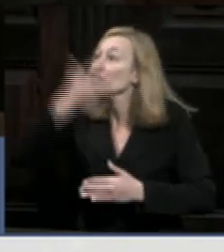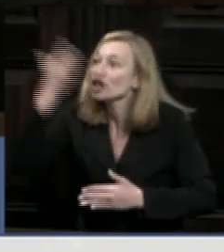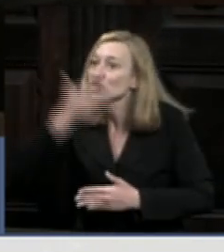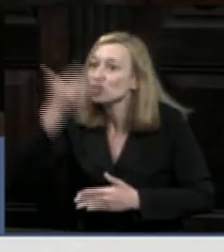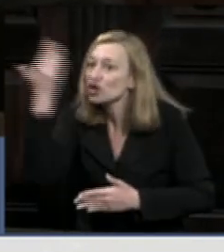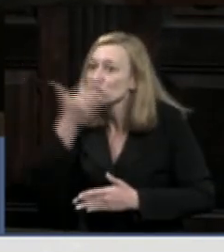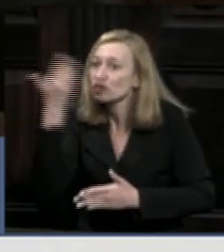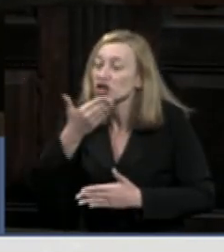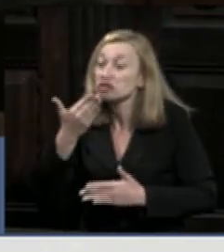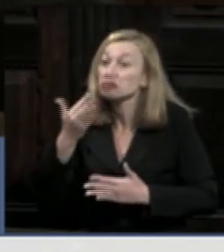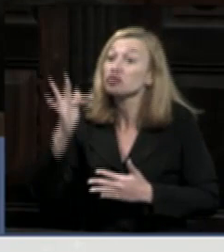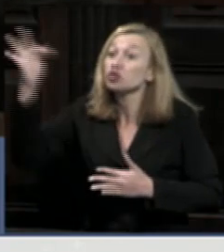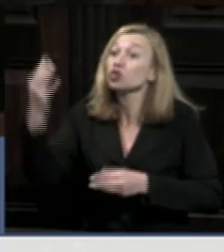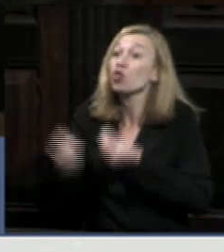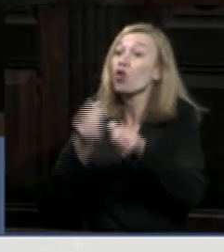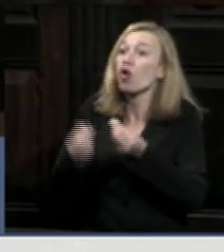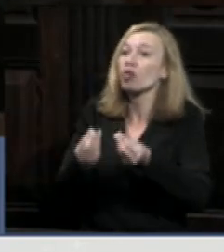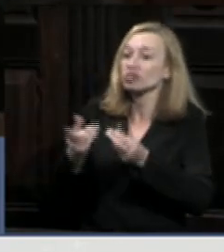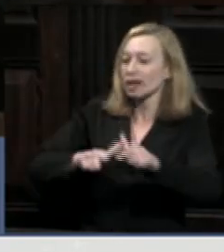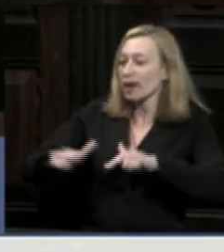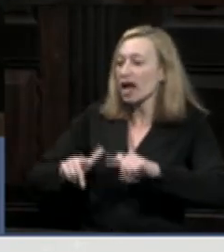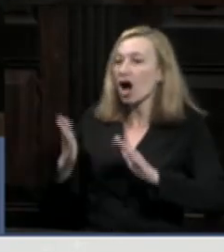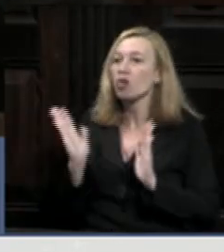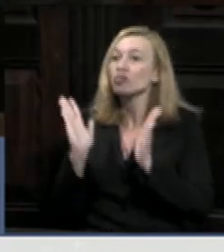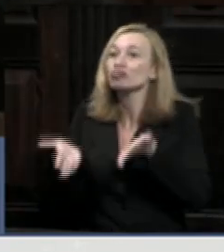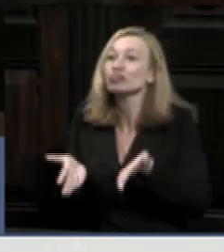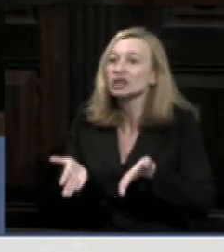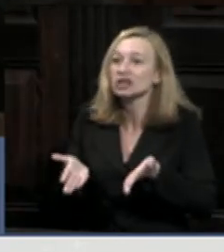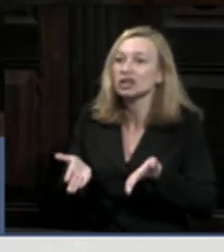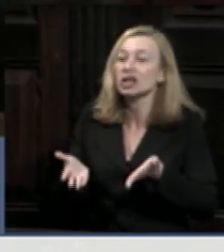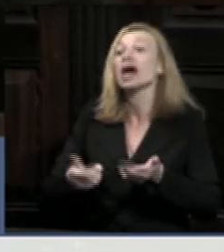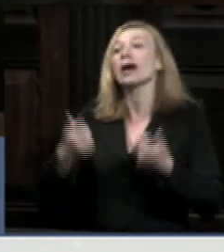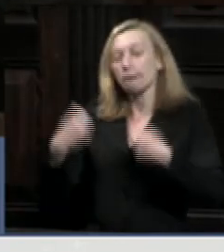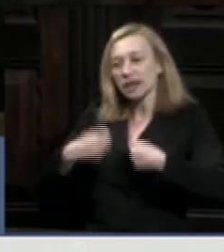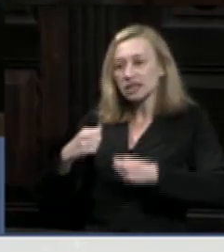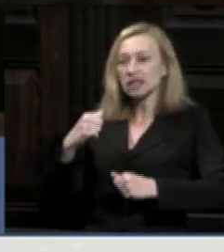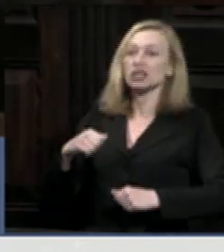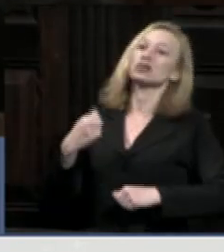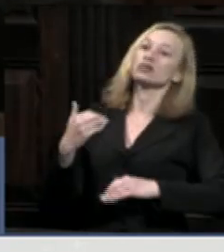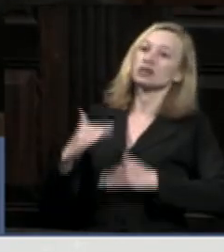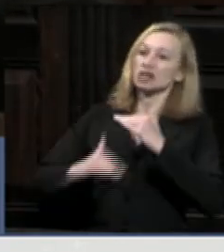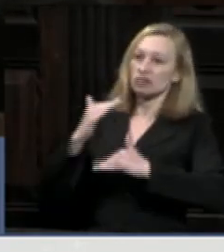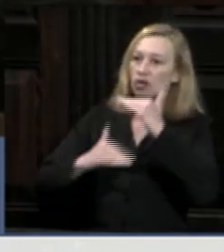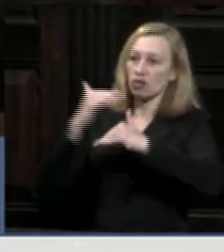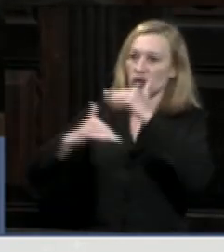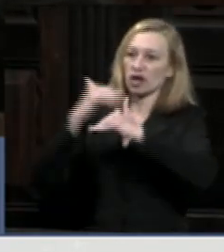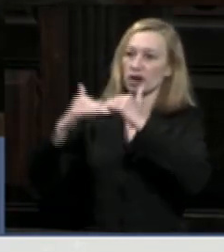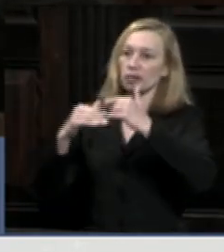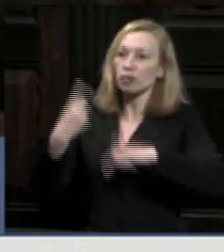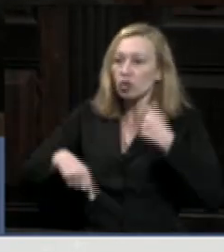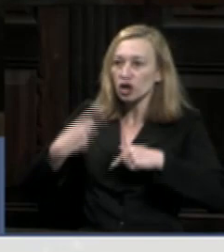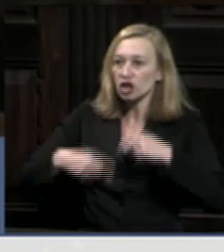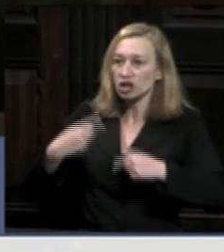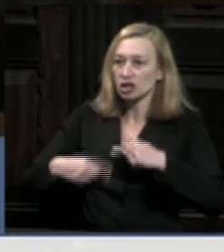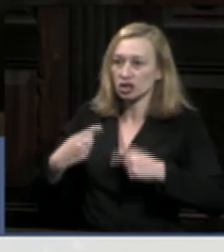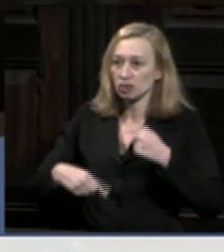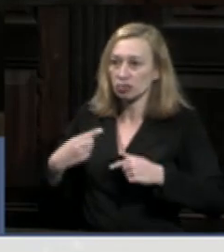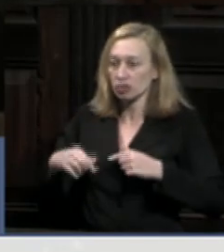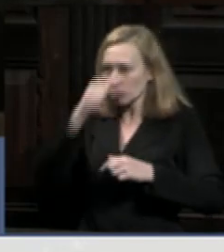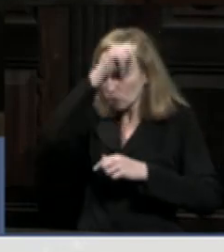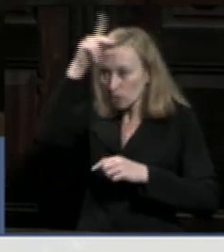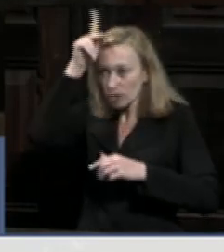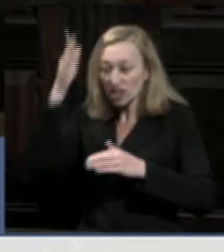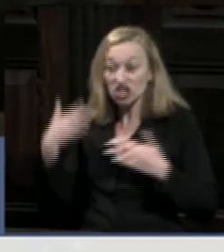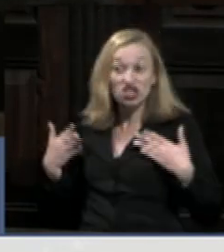chega porque não é trabalhado no presente é preciso desenvolver políticas públicas para a juventude desde já e